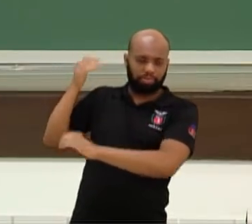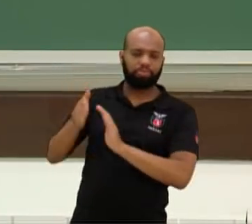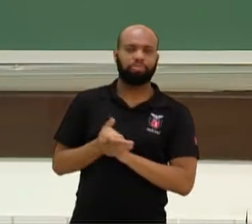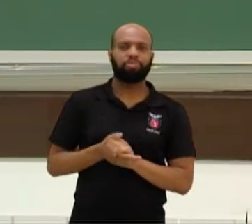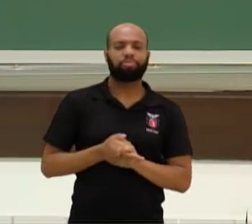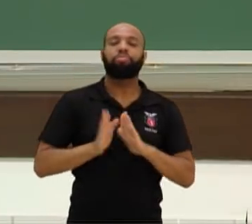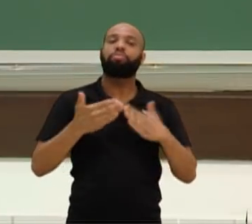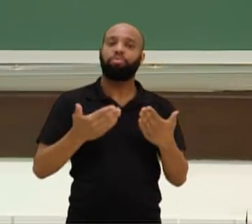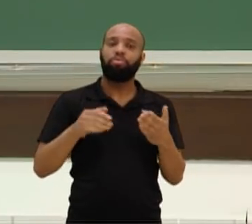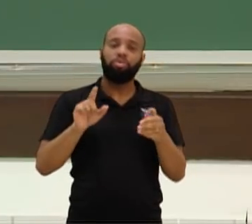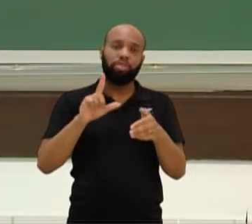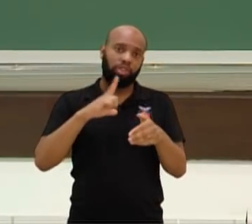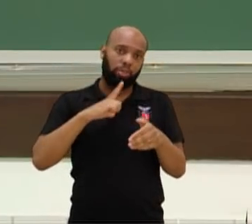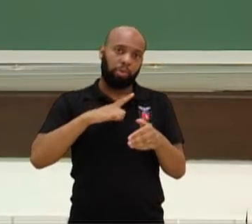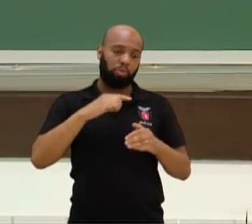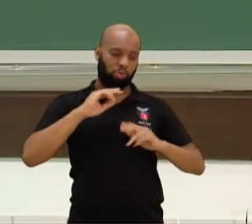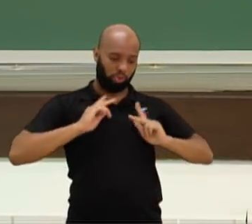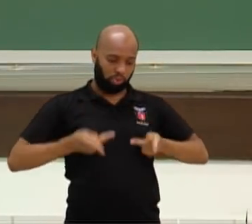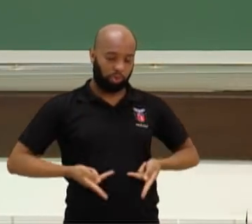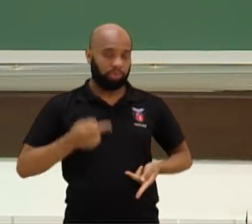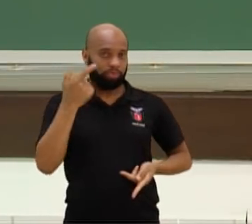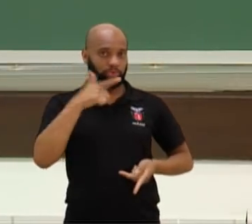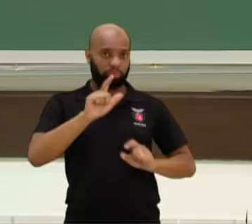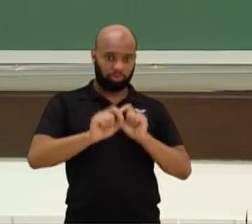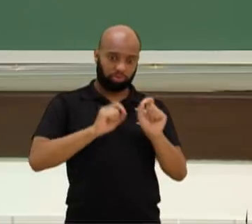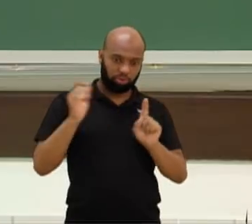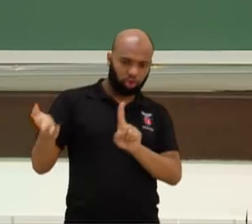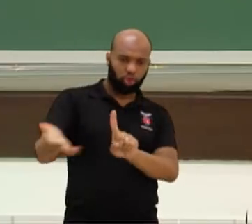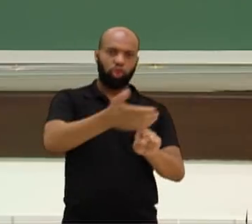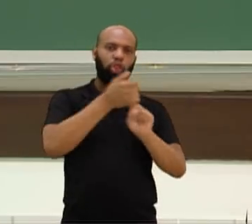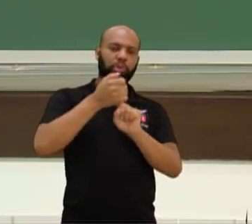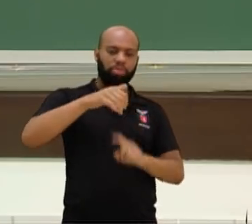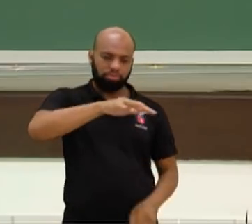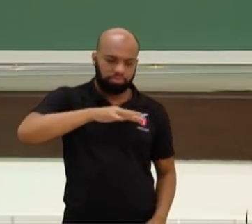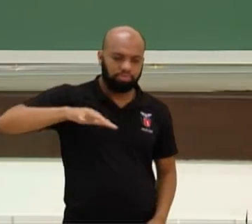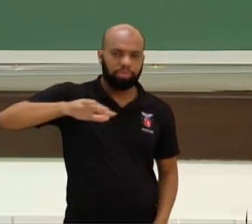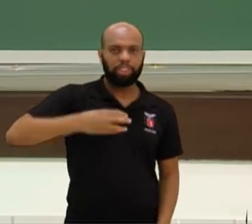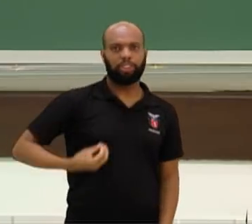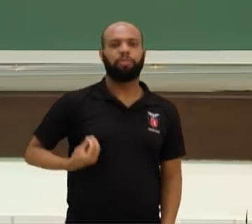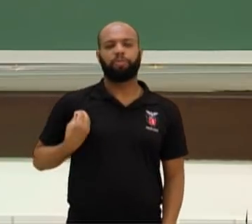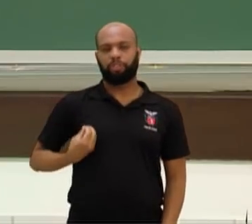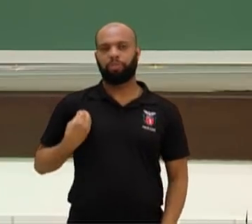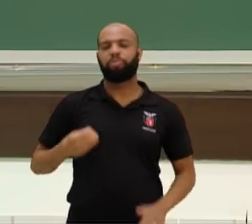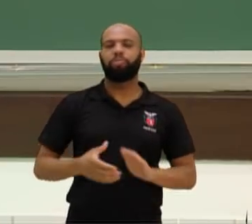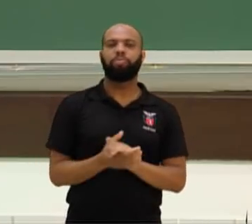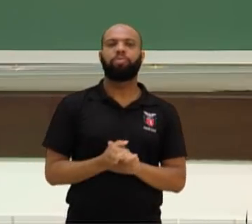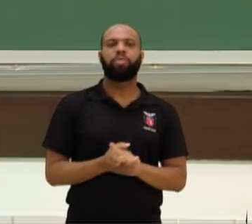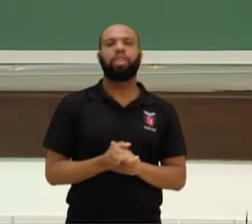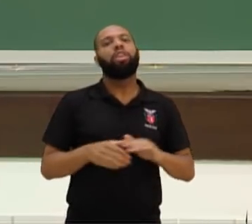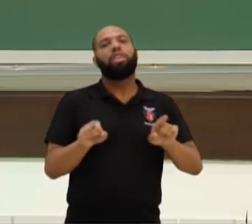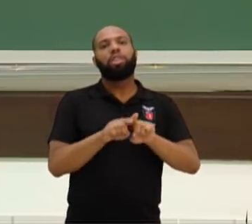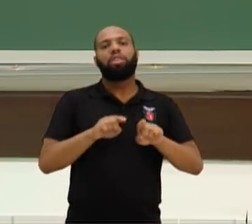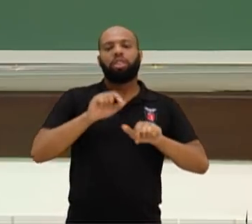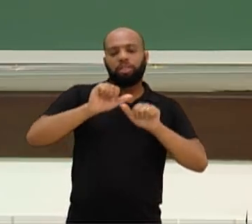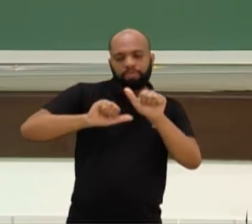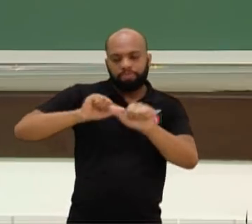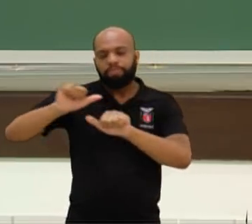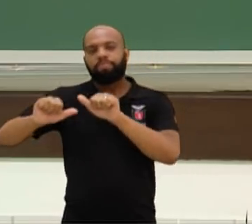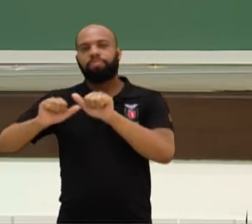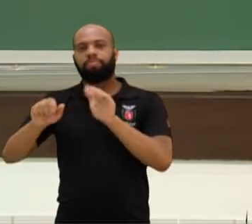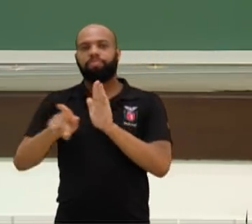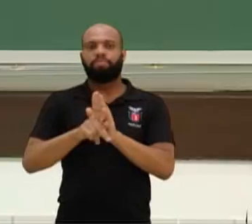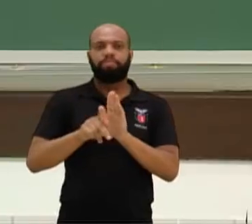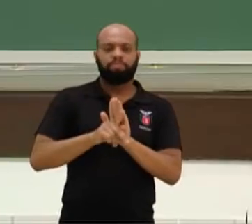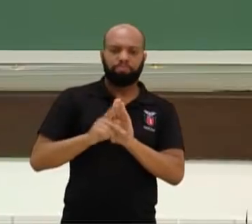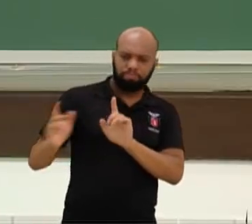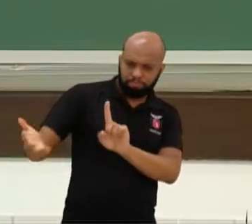permitiram, inclusive, para o homem dominar o ambiente no qual ele vivia e se transformar na espécie